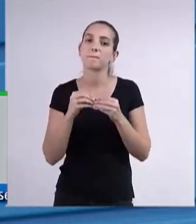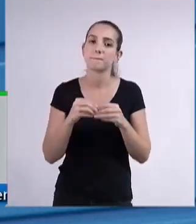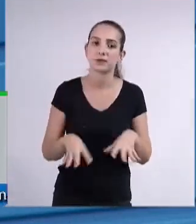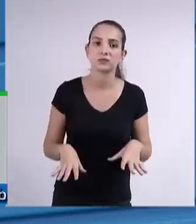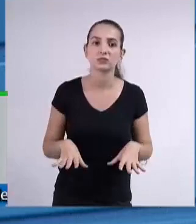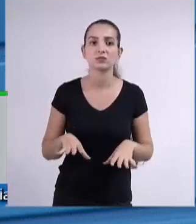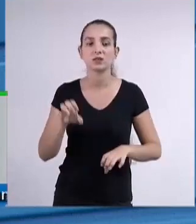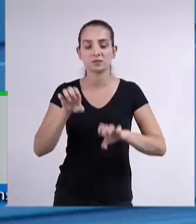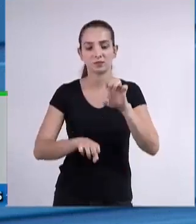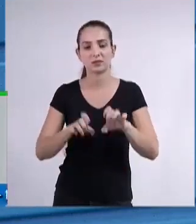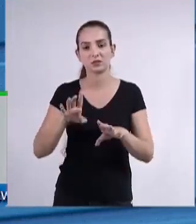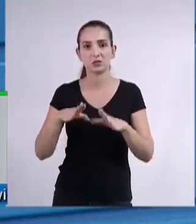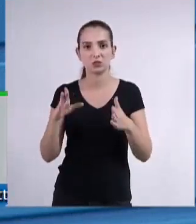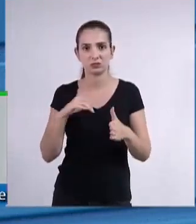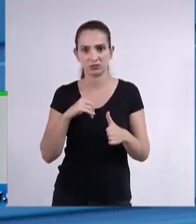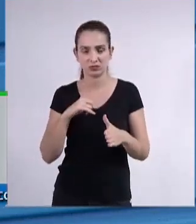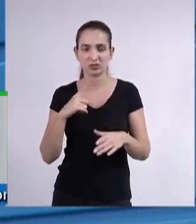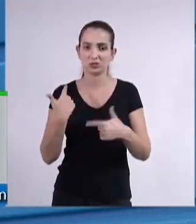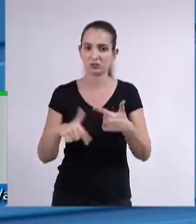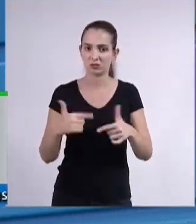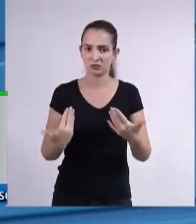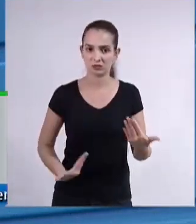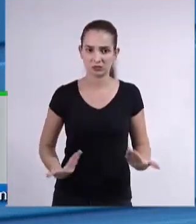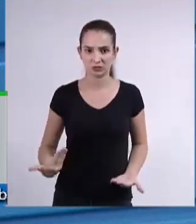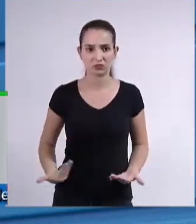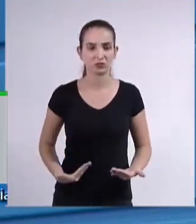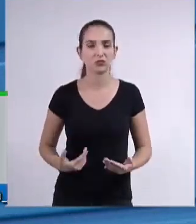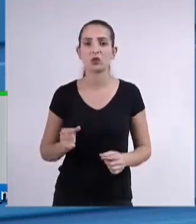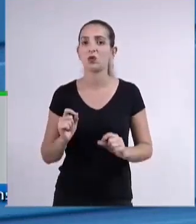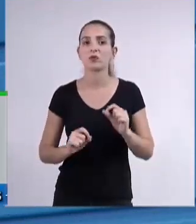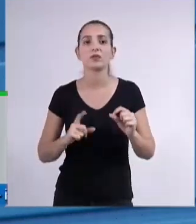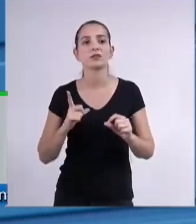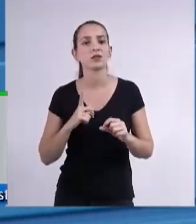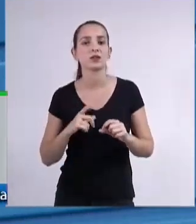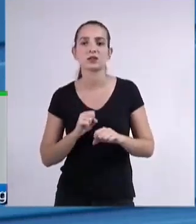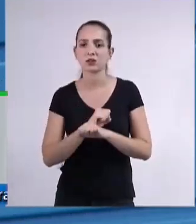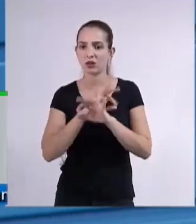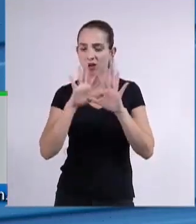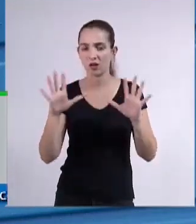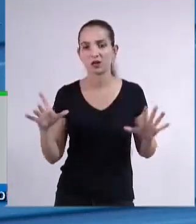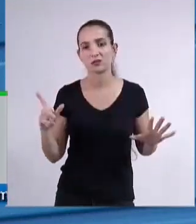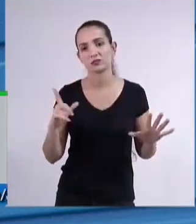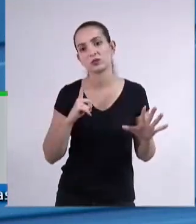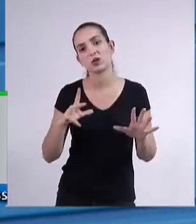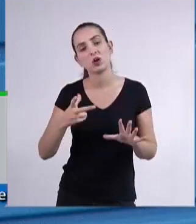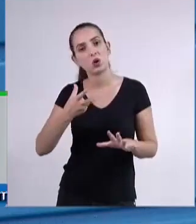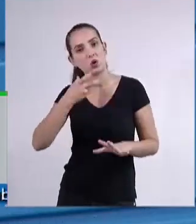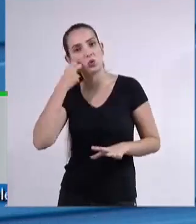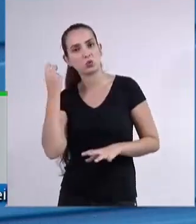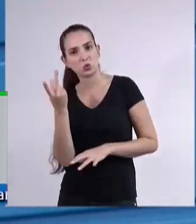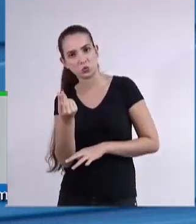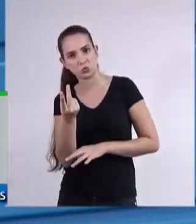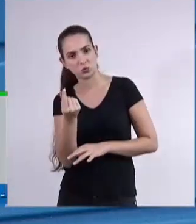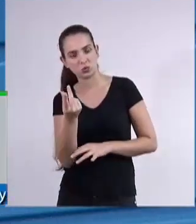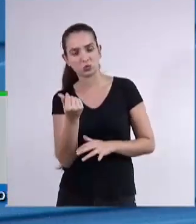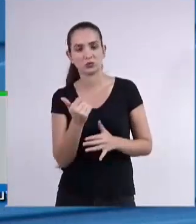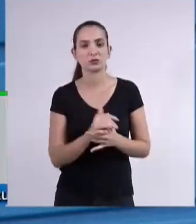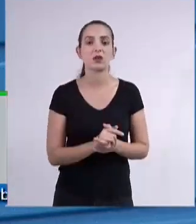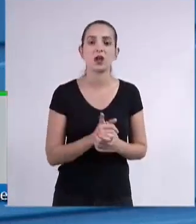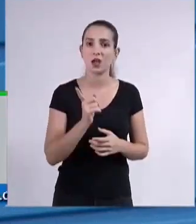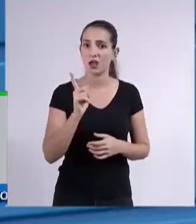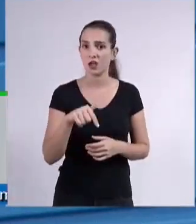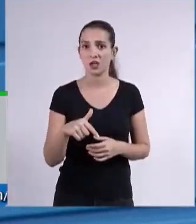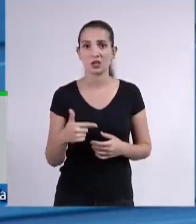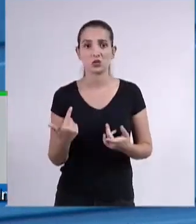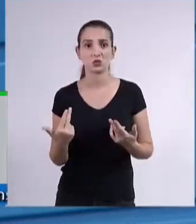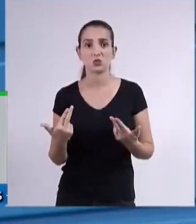quando ela presta um serviço, ela está, lógico, condicionada a ter lucro e é um jogo,